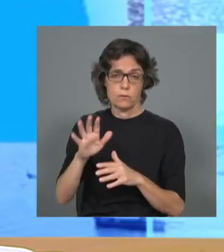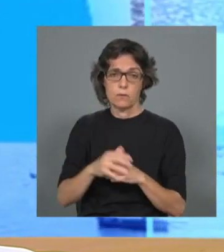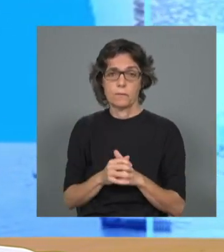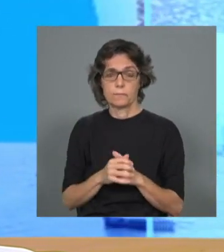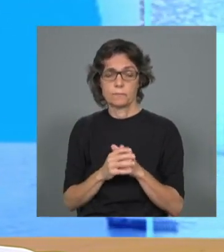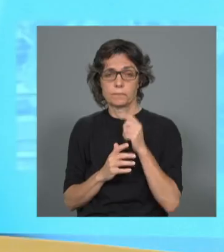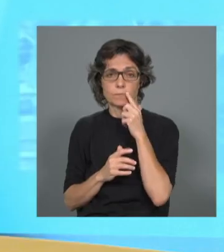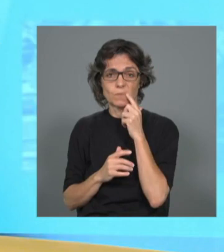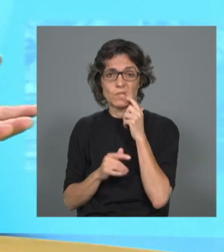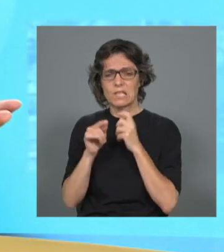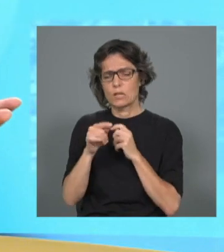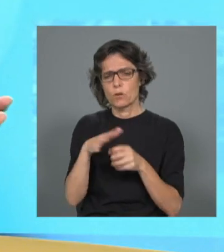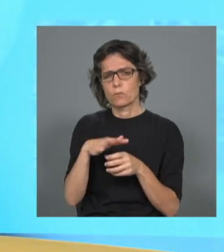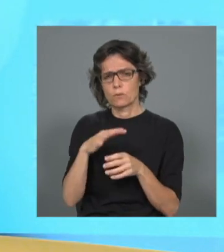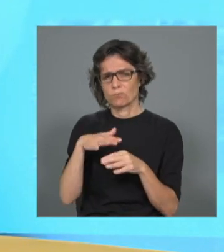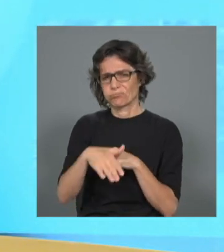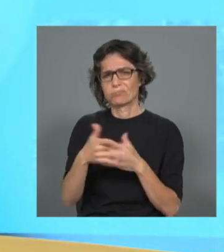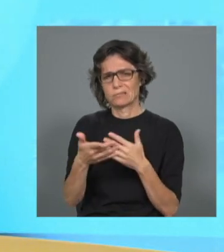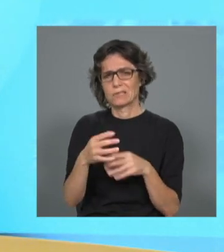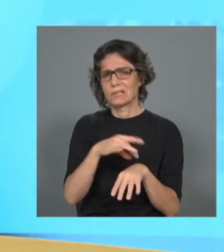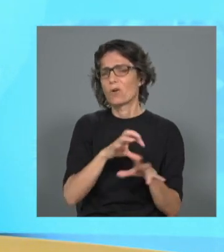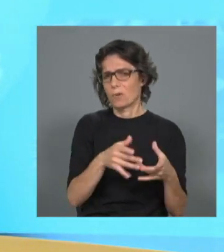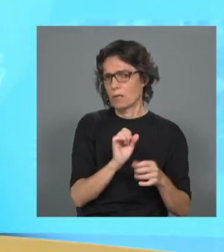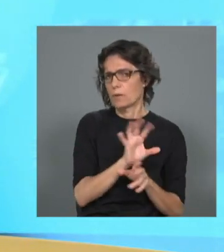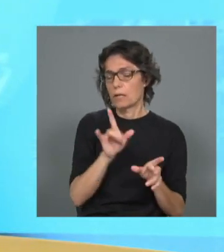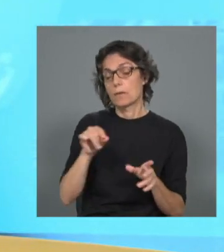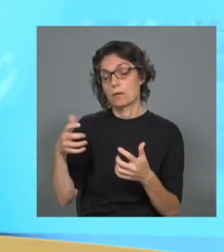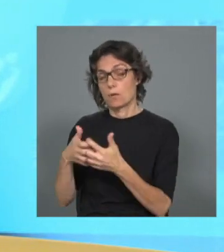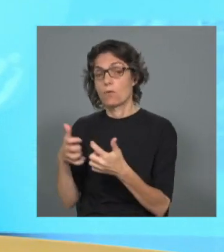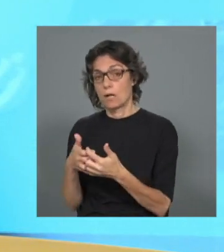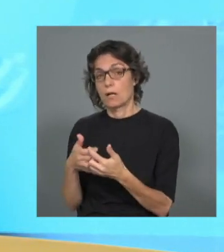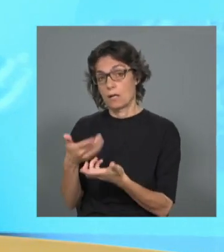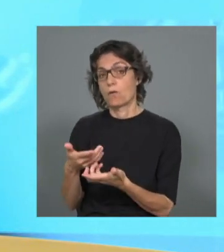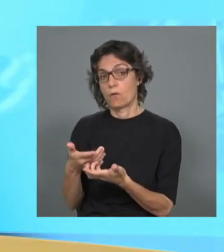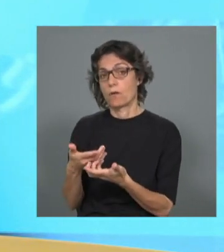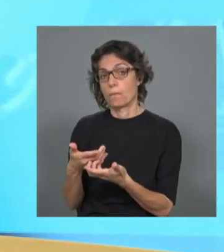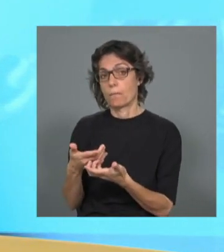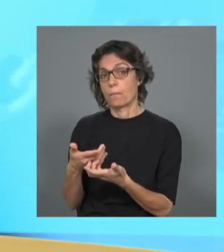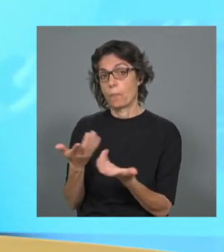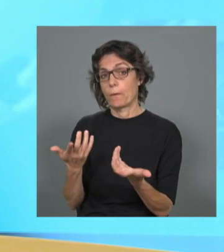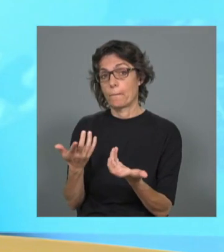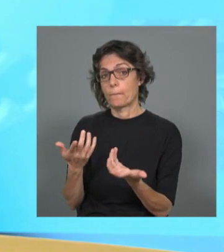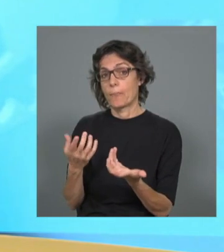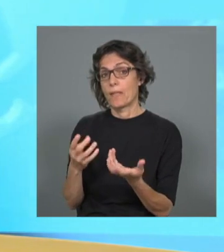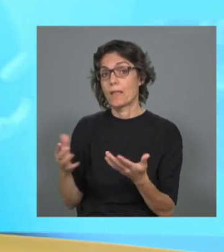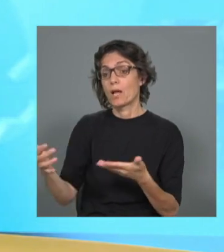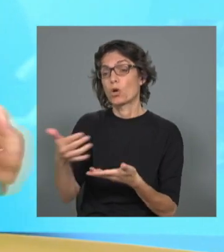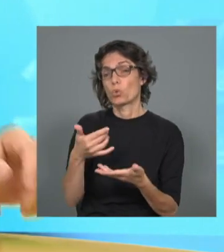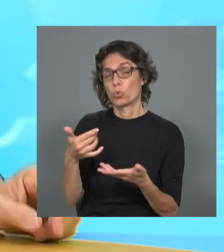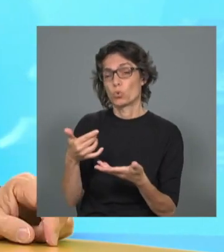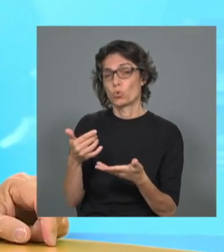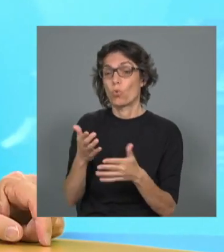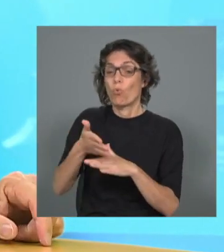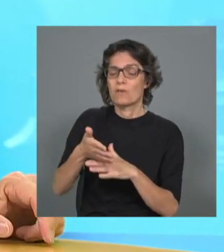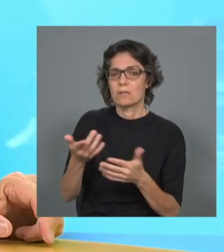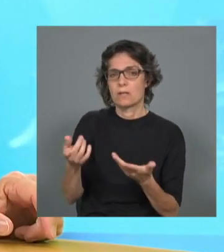uma situação que se agrava, diria por causa da pandemia, mas sobretudo por causa da guerra e dos recursos mais limitados, ou pelo menos do acesso